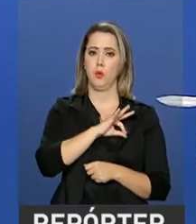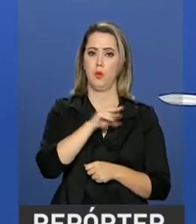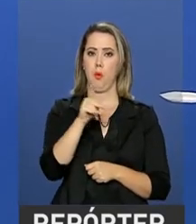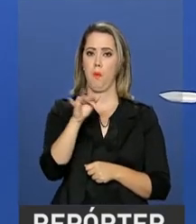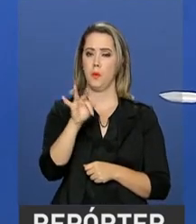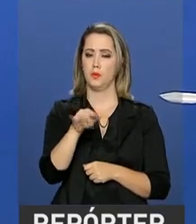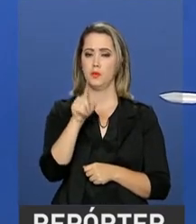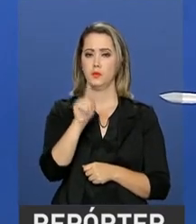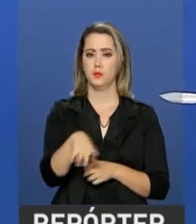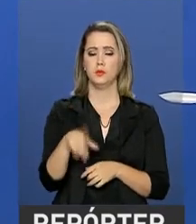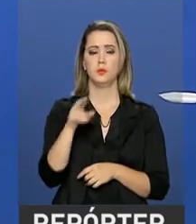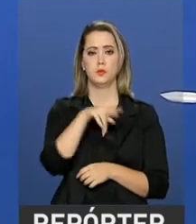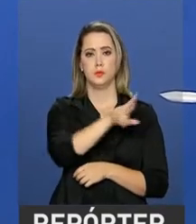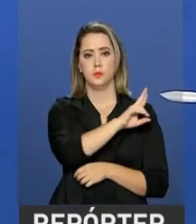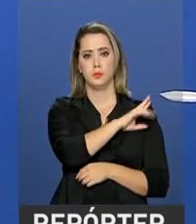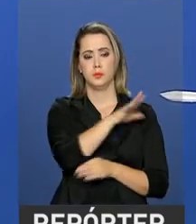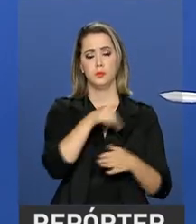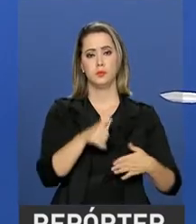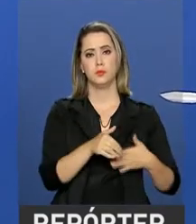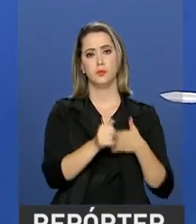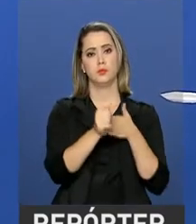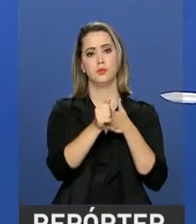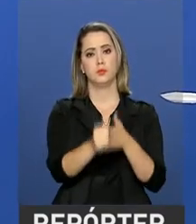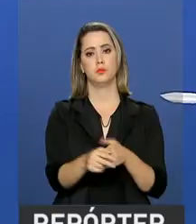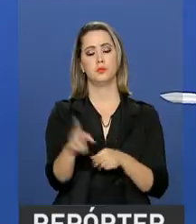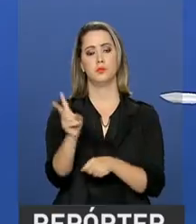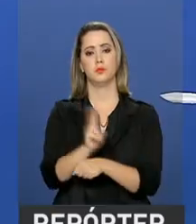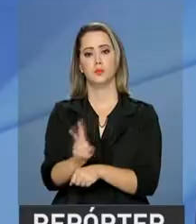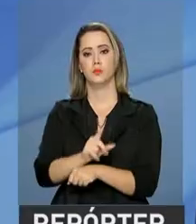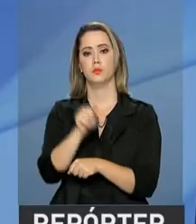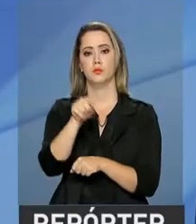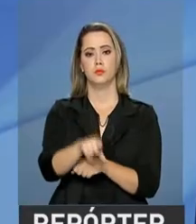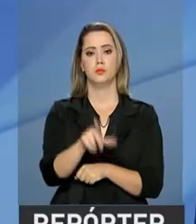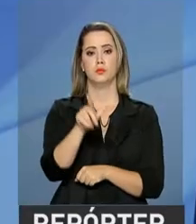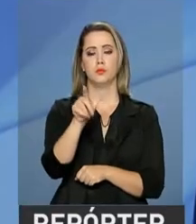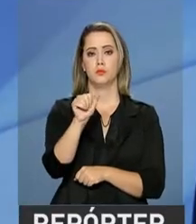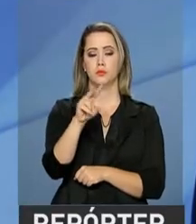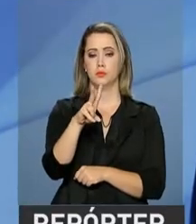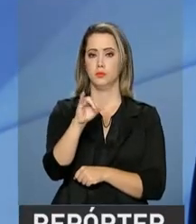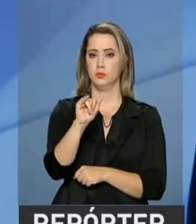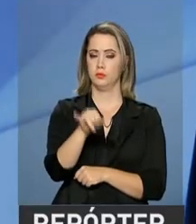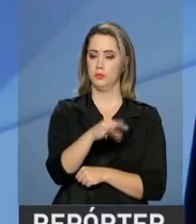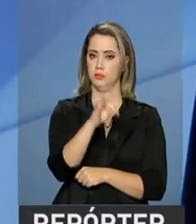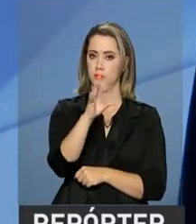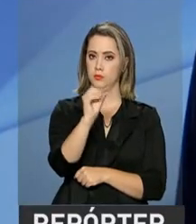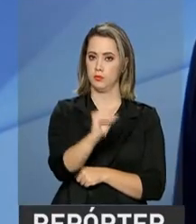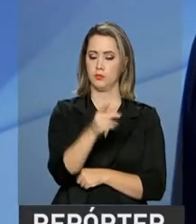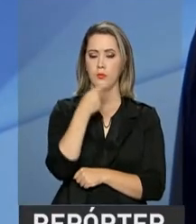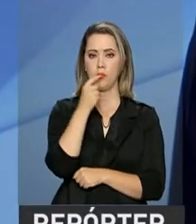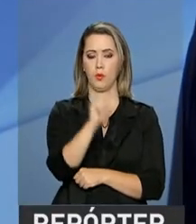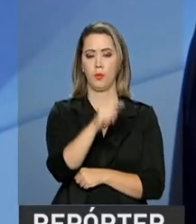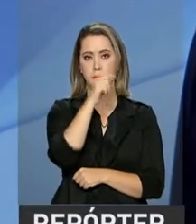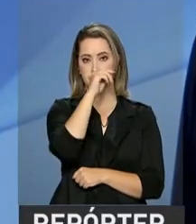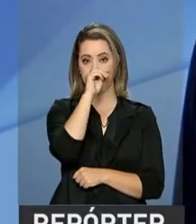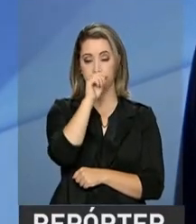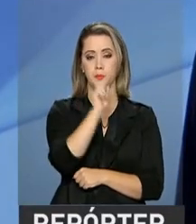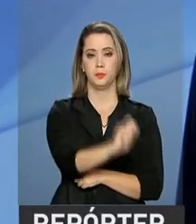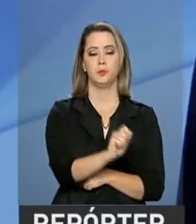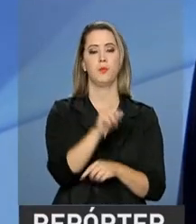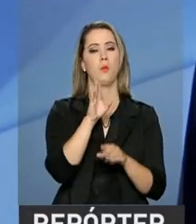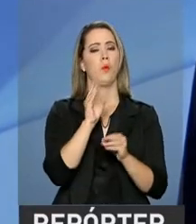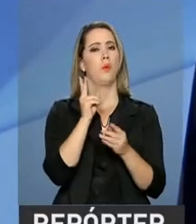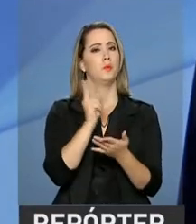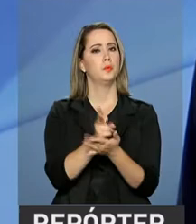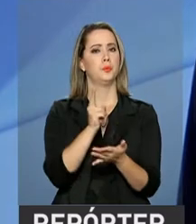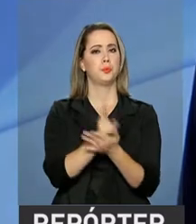responsáveis por conduzir as investigações da lava jato o ministro torquato jardim ressaltou que o mesmo cuidado